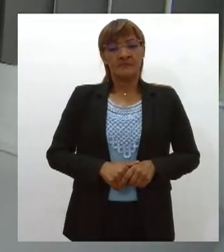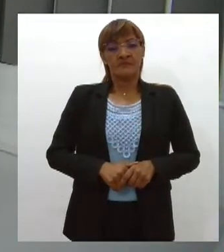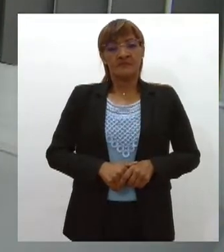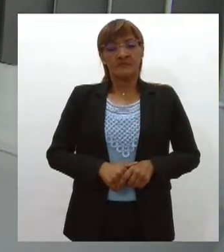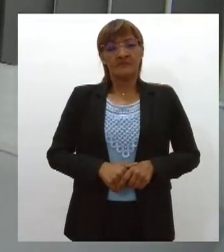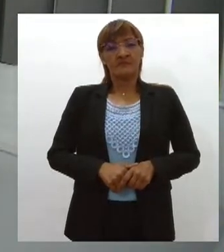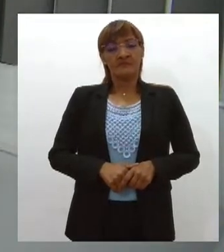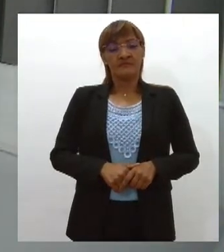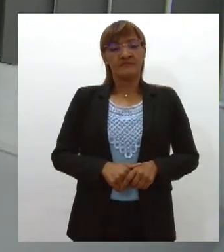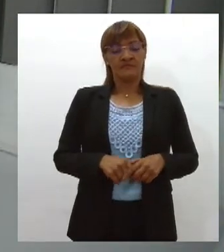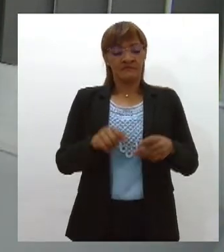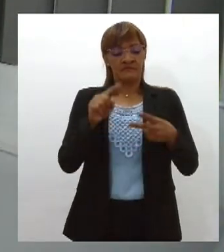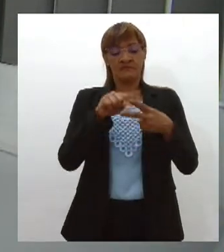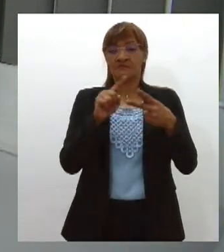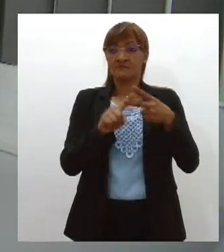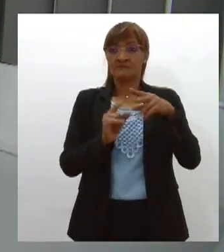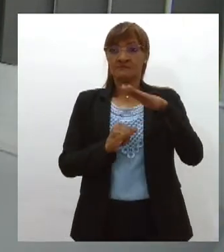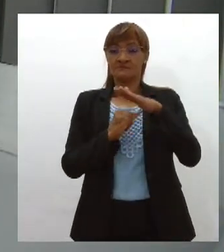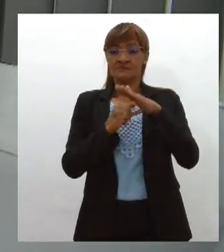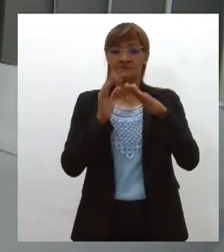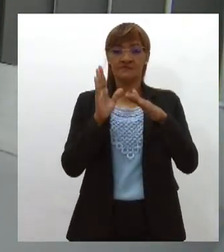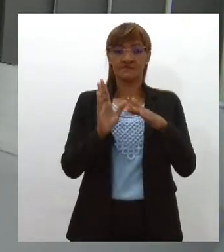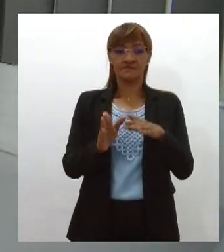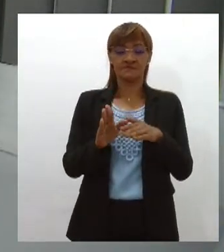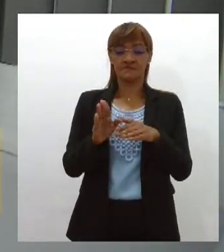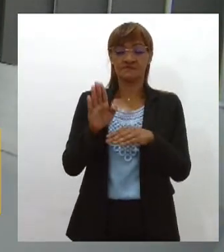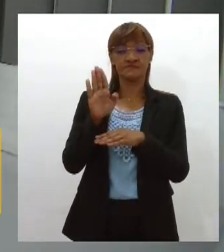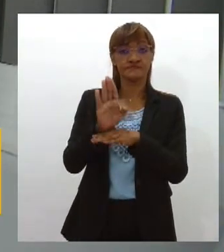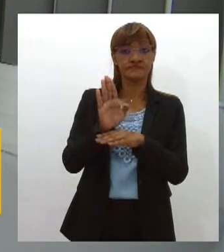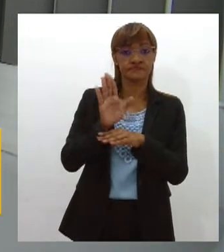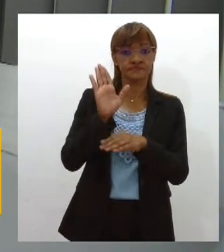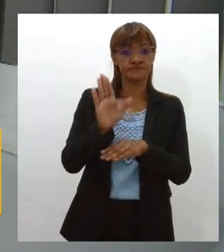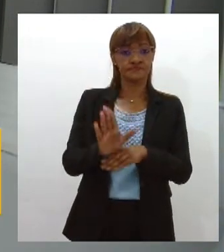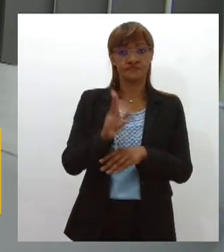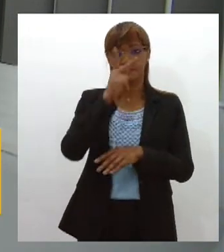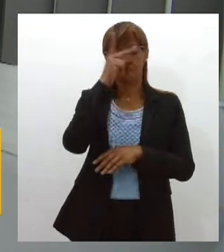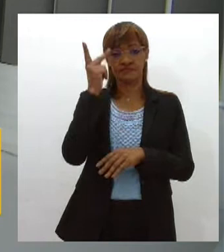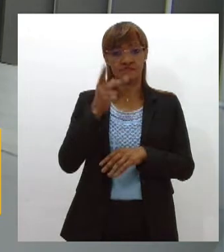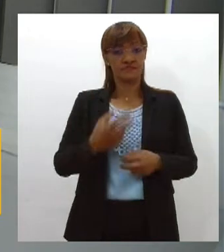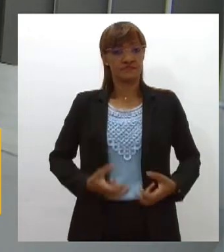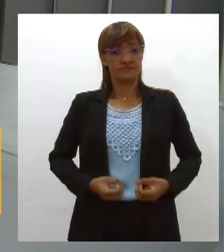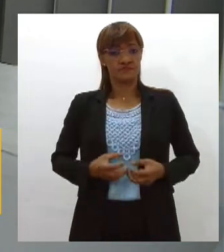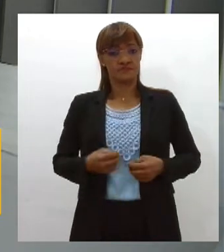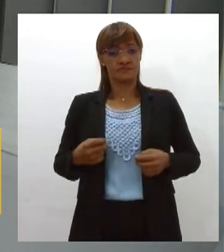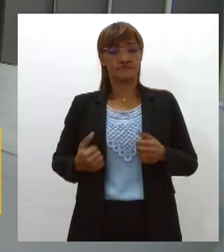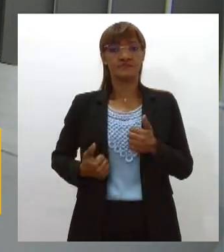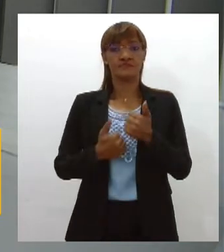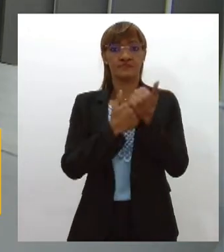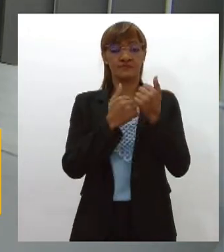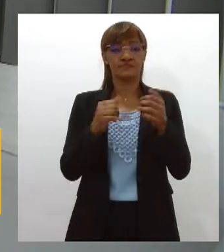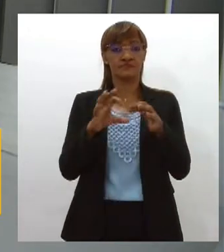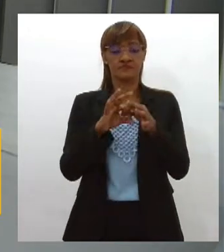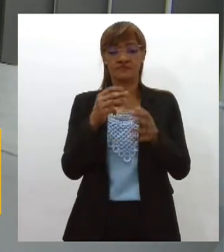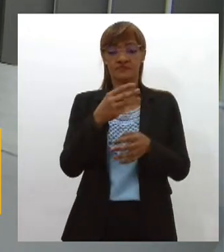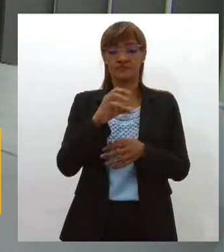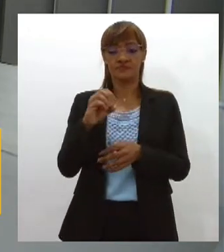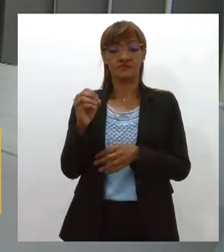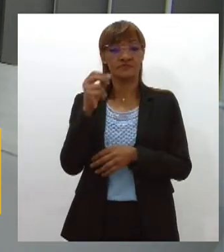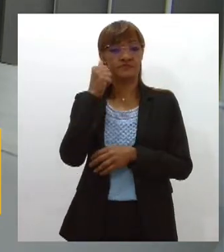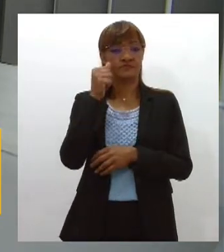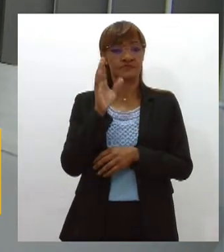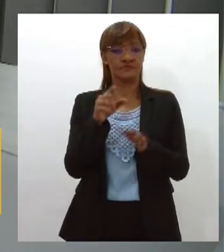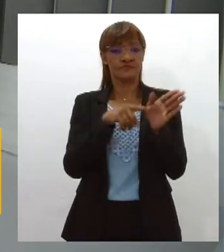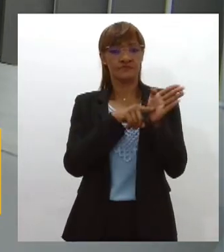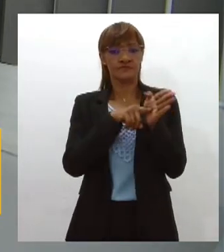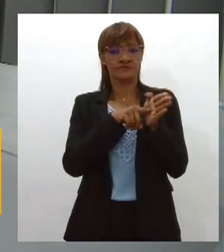Duas entidades que assistem pessoas com câncer se uniram para beneficiar 300 mulheres com a realização de exames para